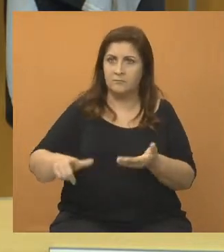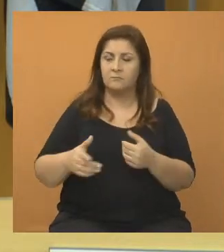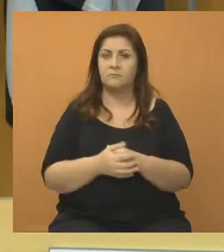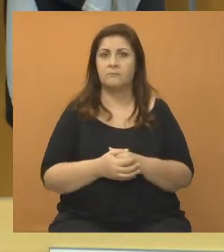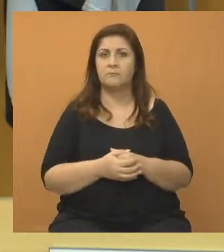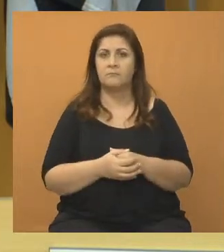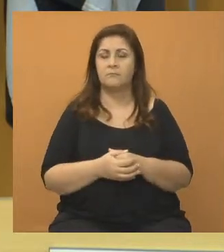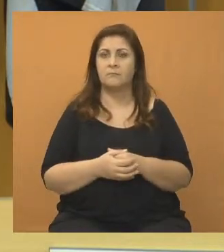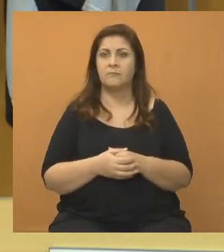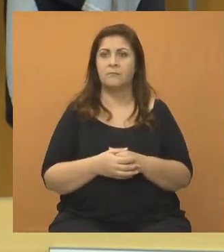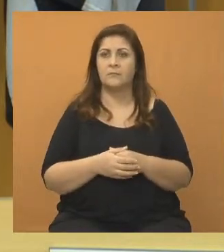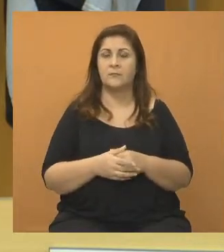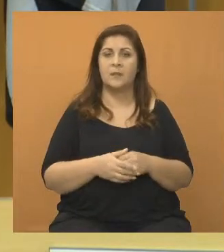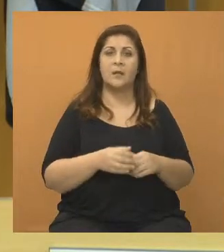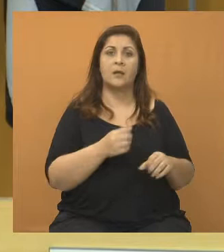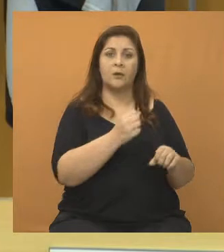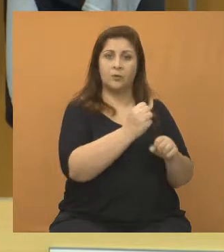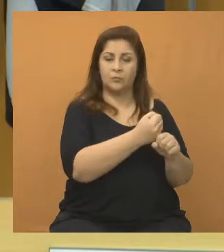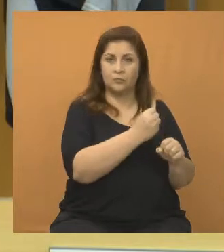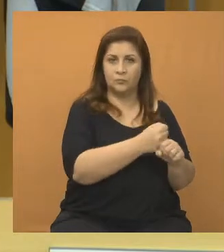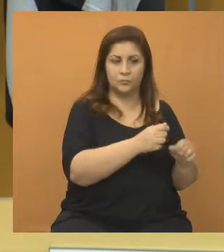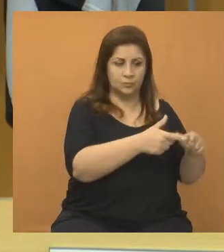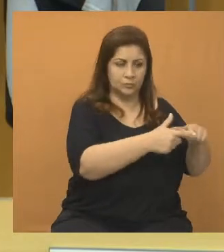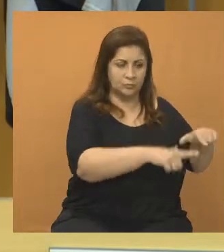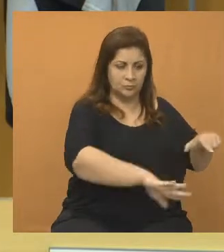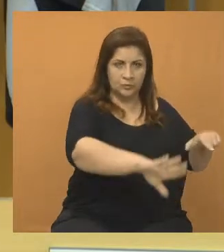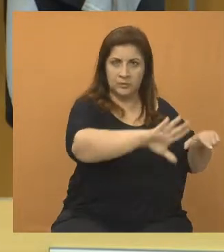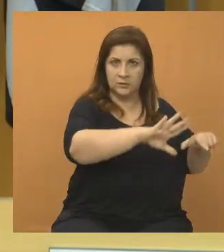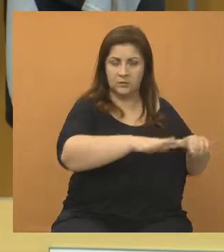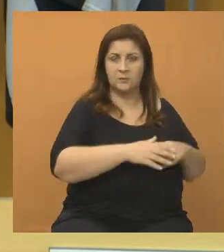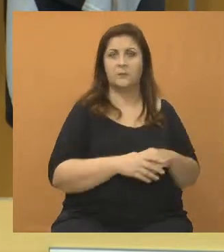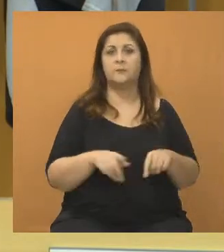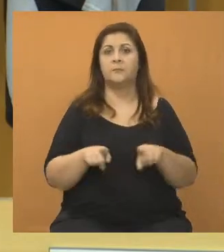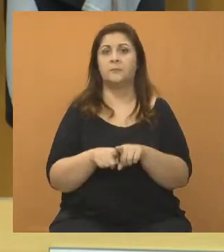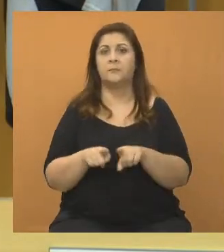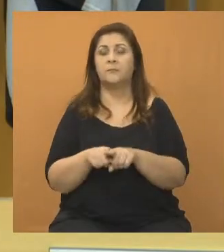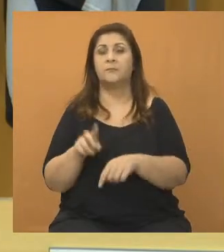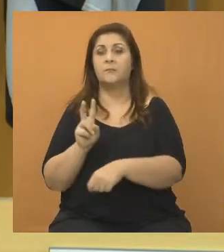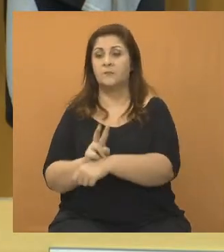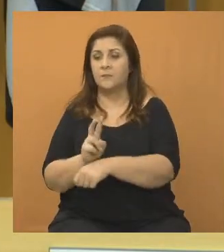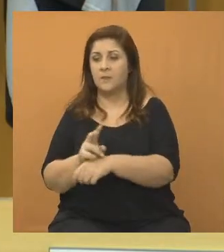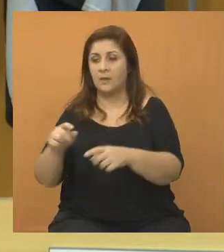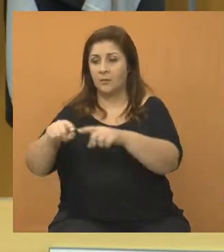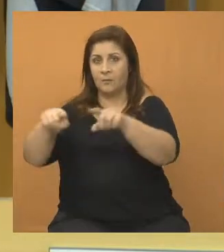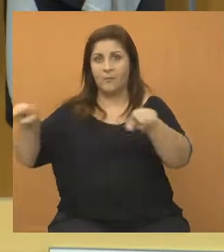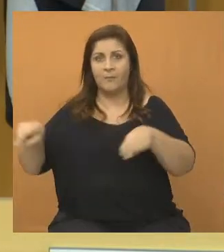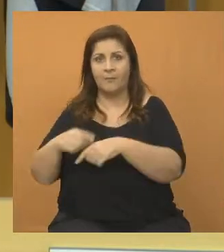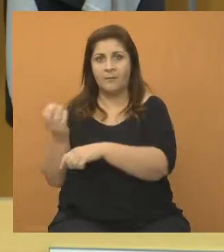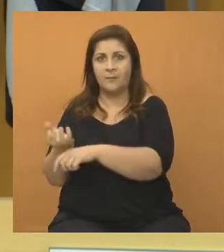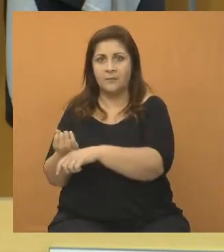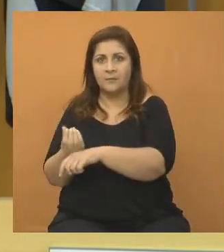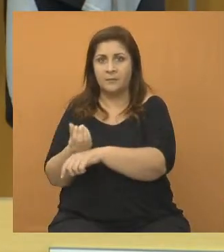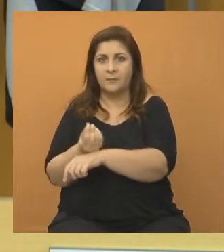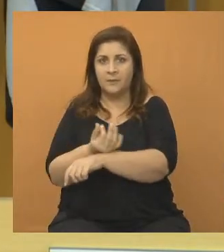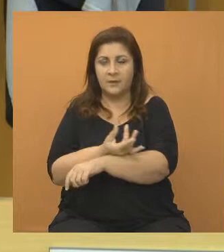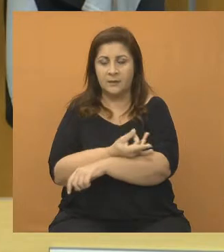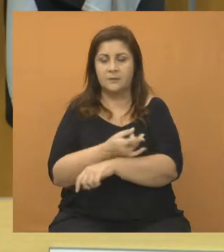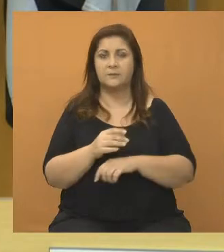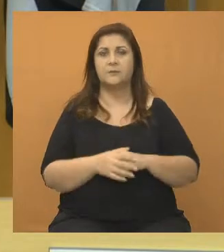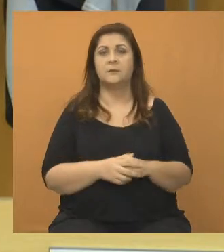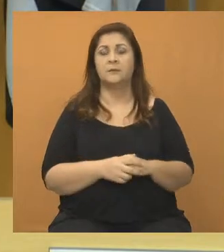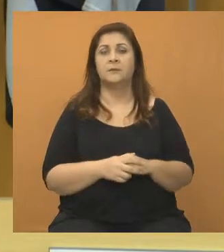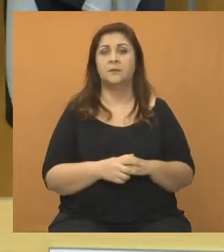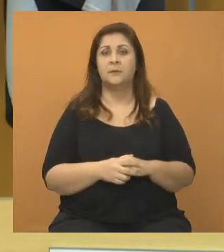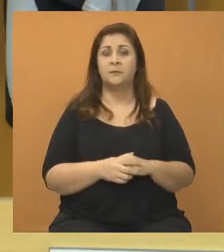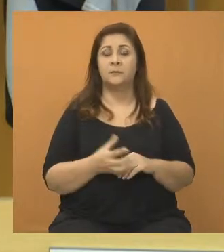PPP da construção do aterro, você tem a conservação de praças, então todo grande